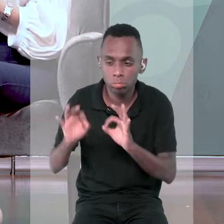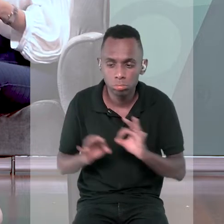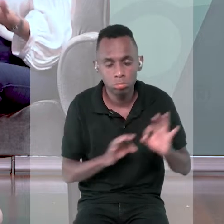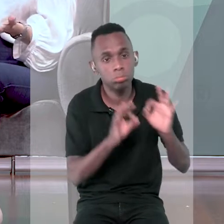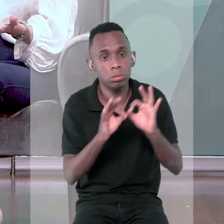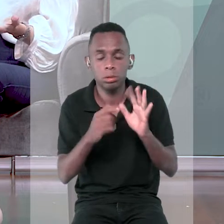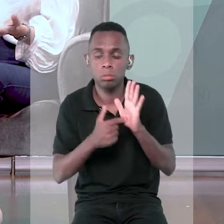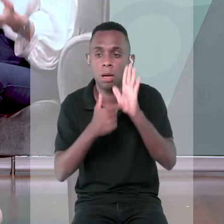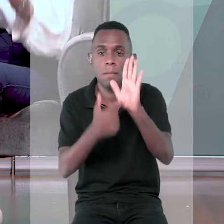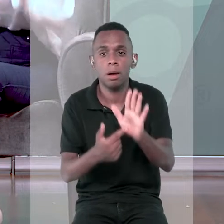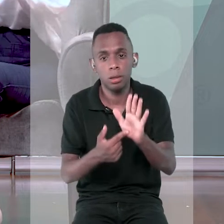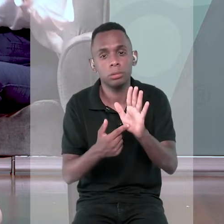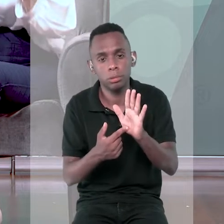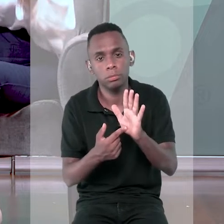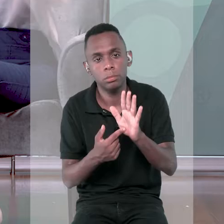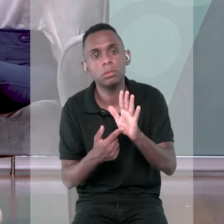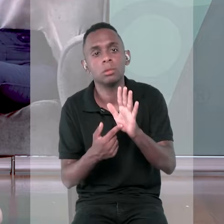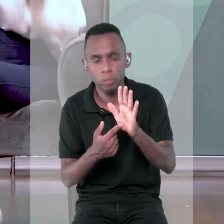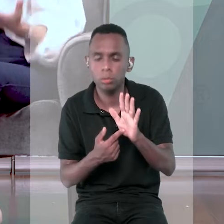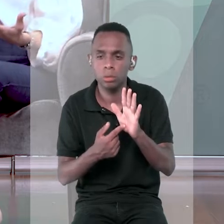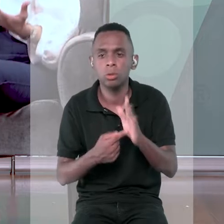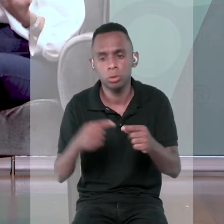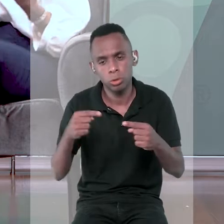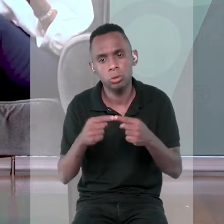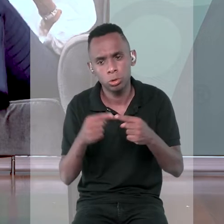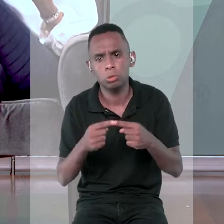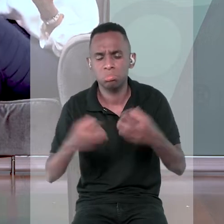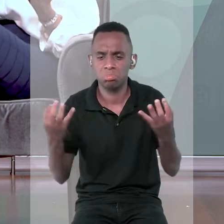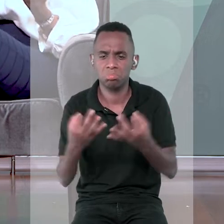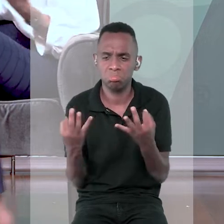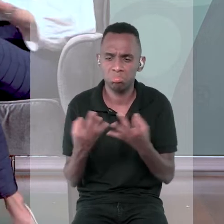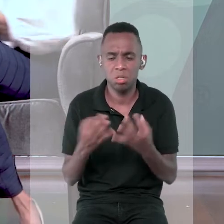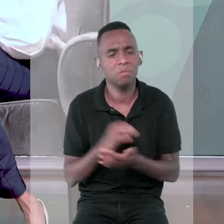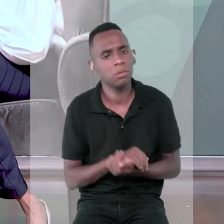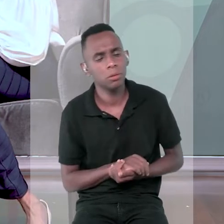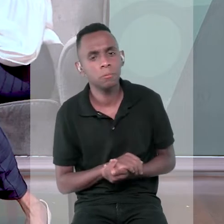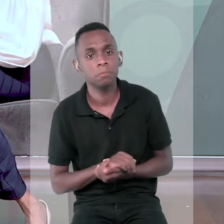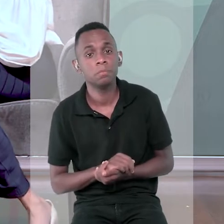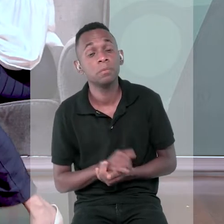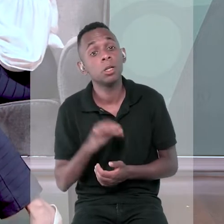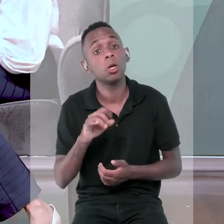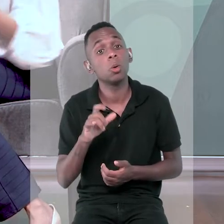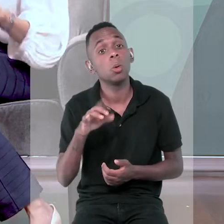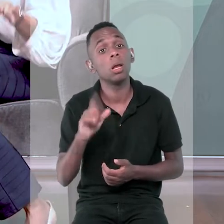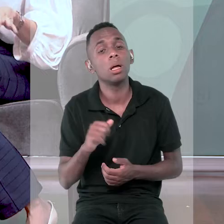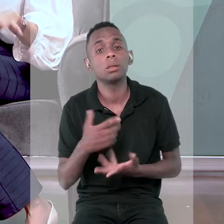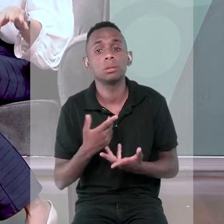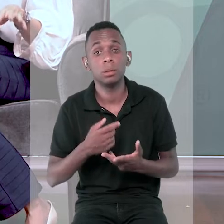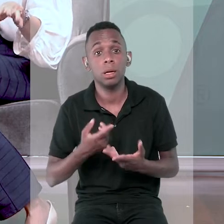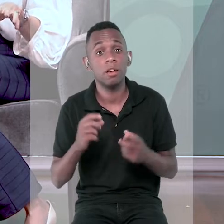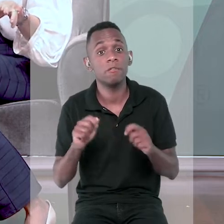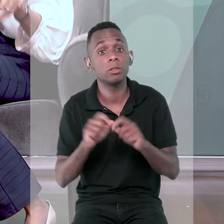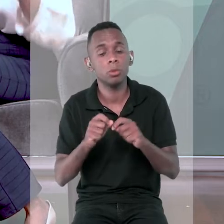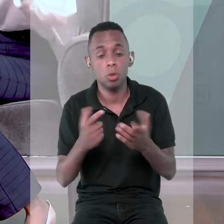ela aparece, né, como se diz, cumprindo lá perfeitamente o personagem, a Yolanda era tão astuta que ela manda enterrar